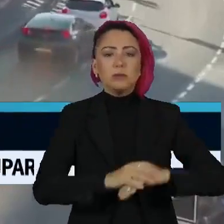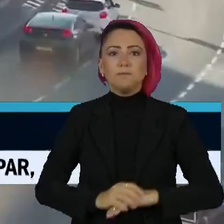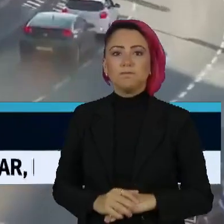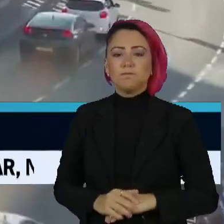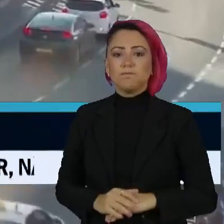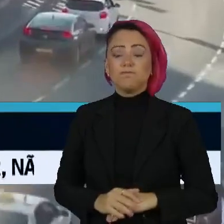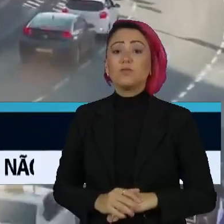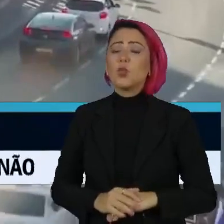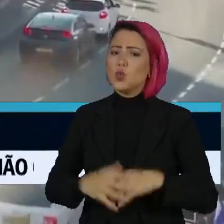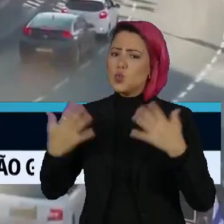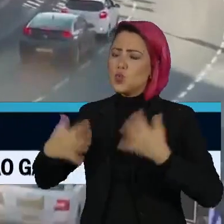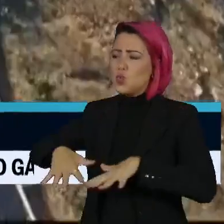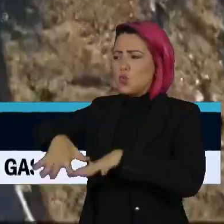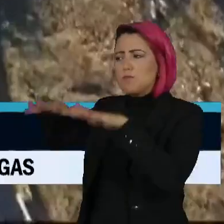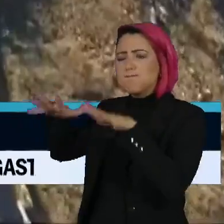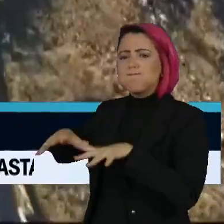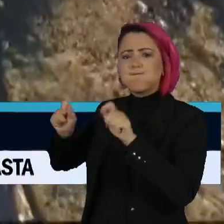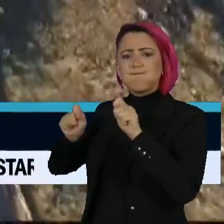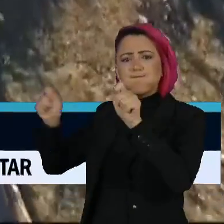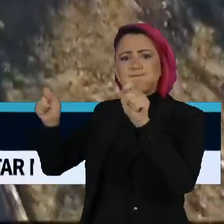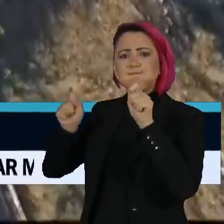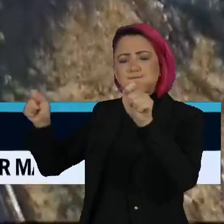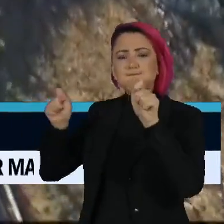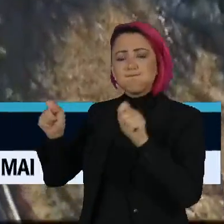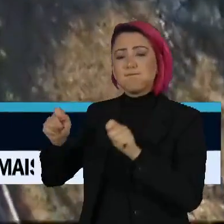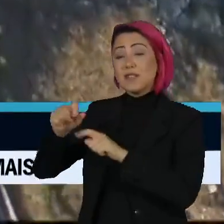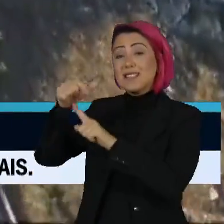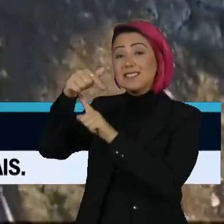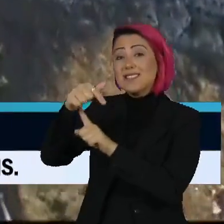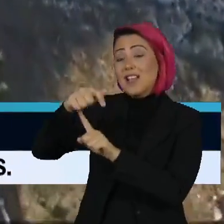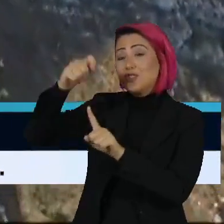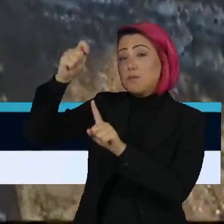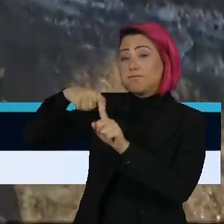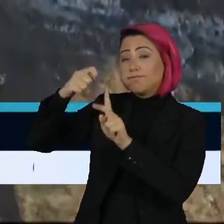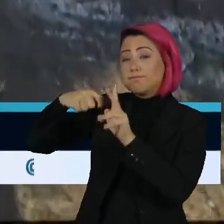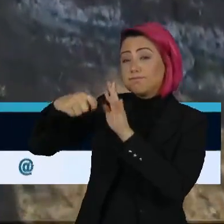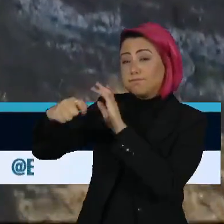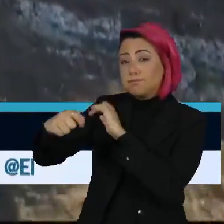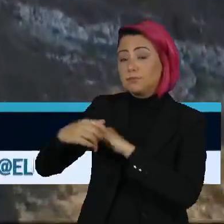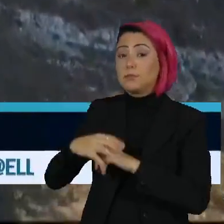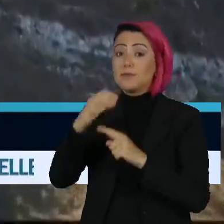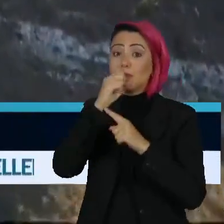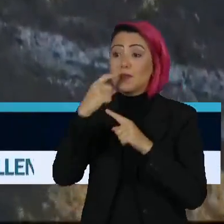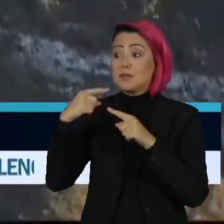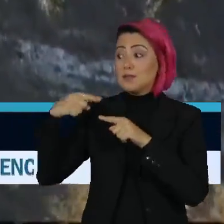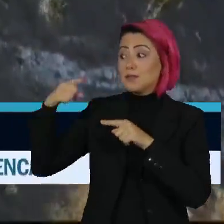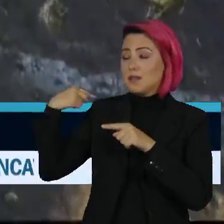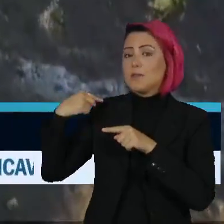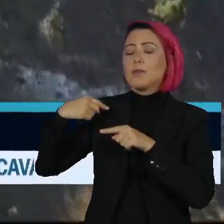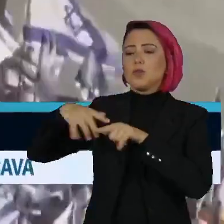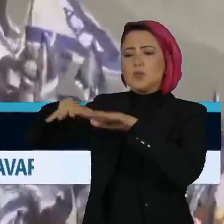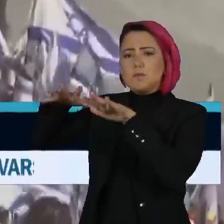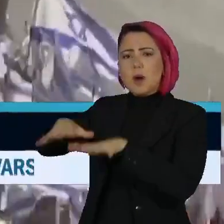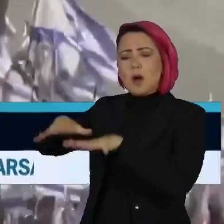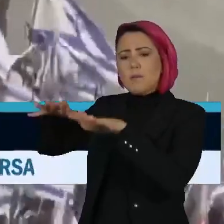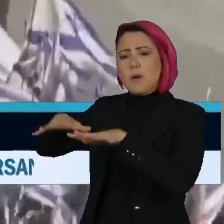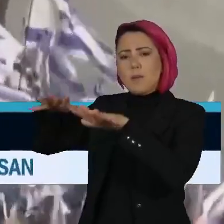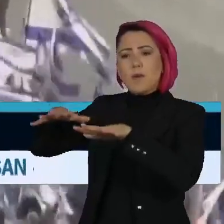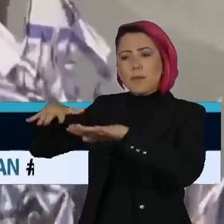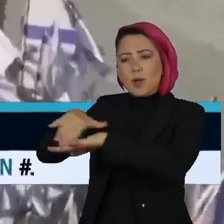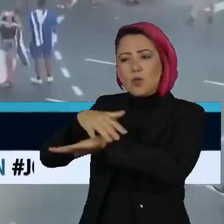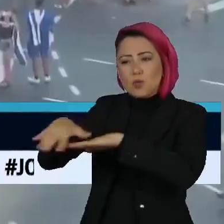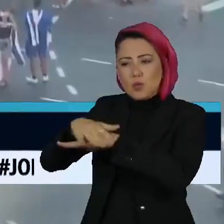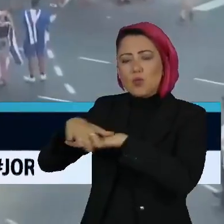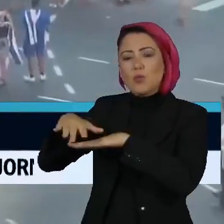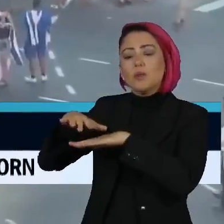A onda de manifestações já dura 7 meses. Neste sábado, uma multidão caminhou pelas ruas de Tel Aviv para dizer não